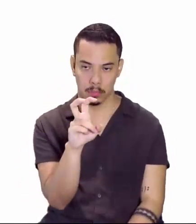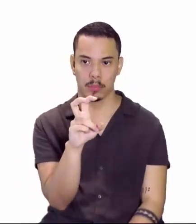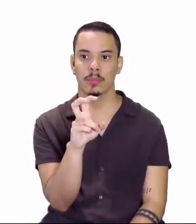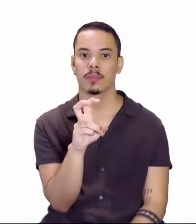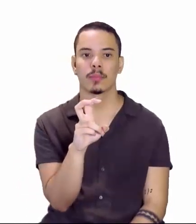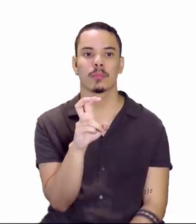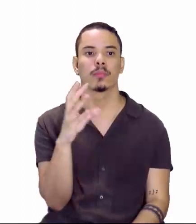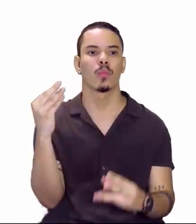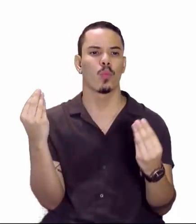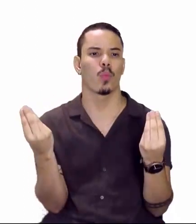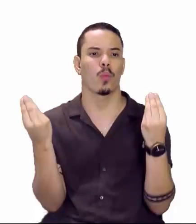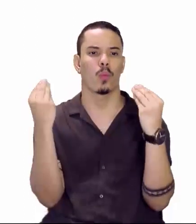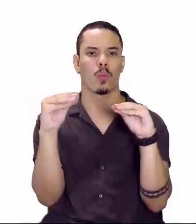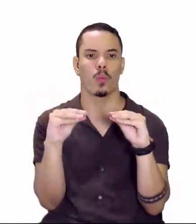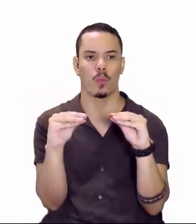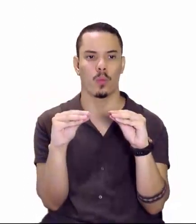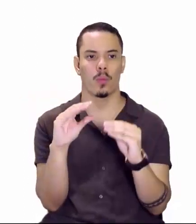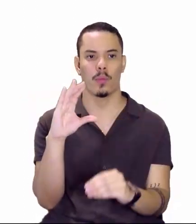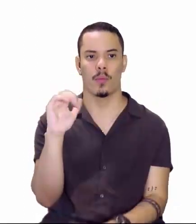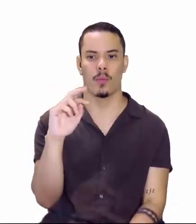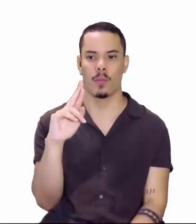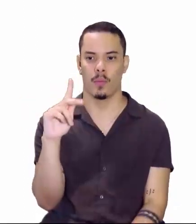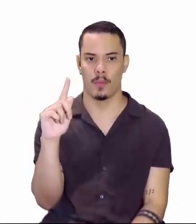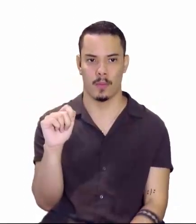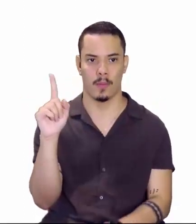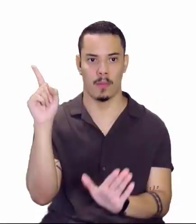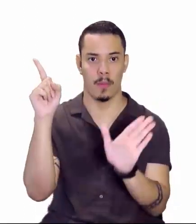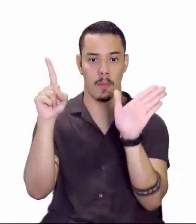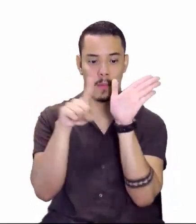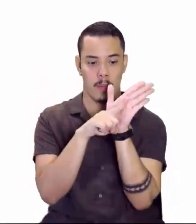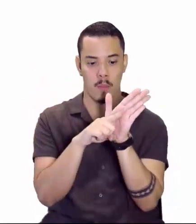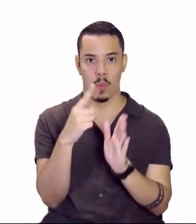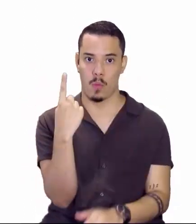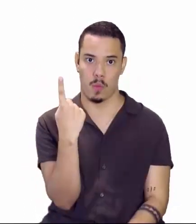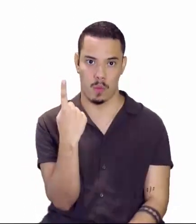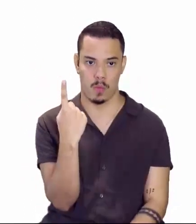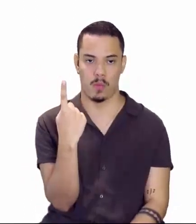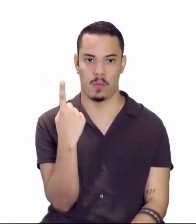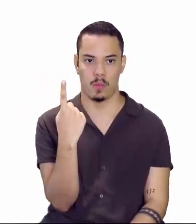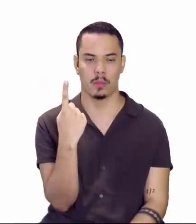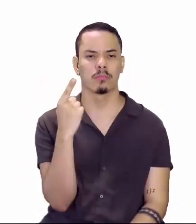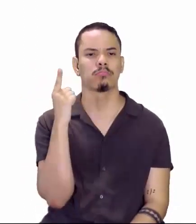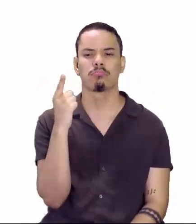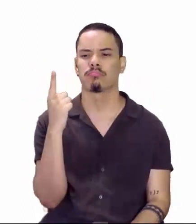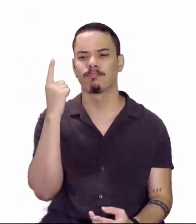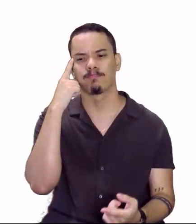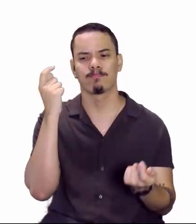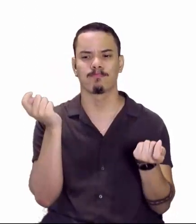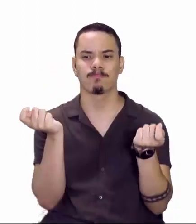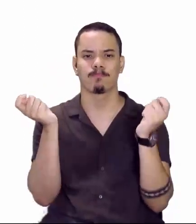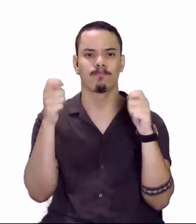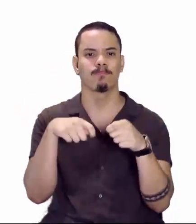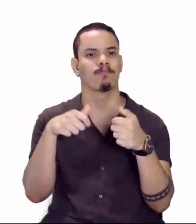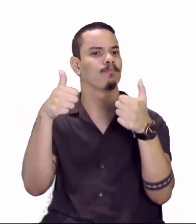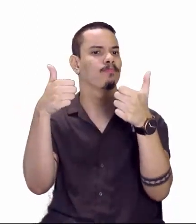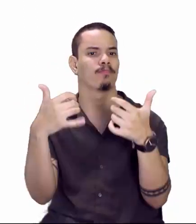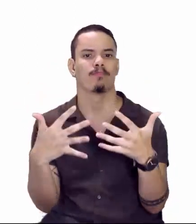Apenas ele coloca que a carga é menos 1. Daí podemos afirmar